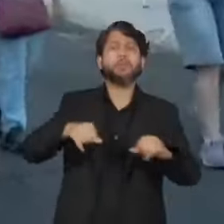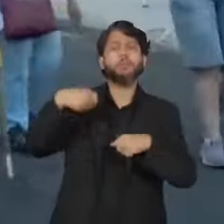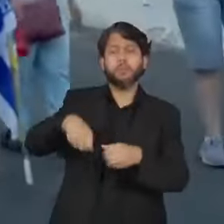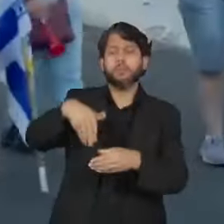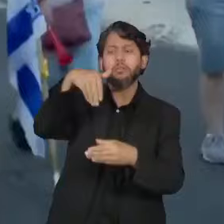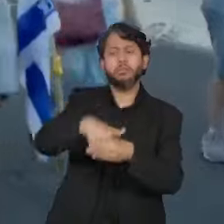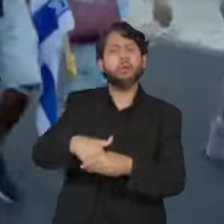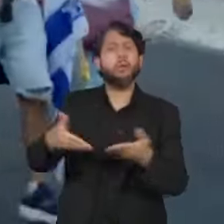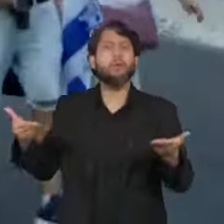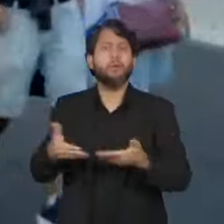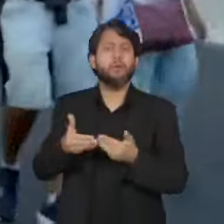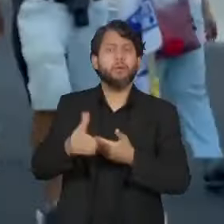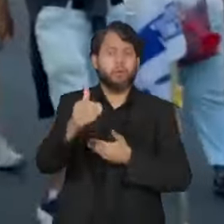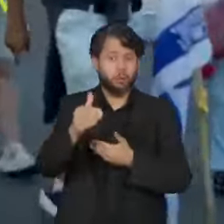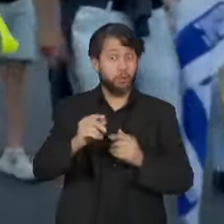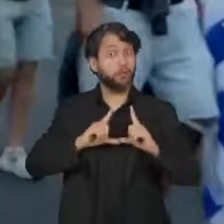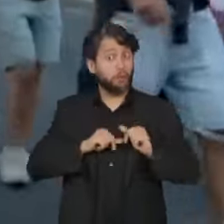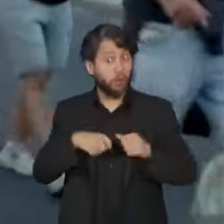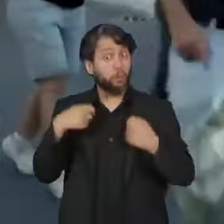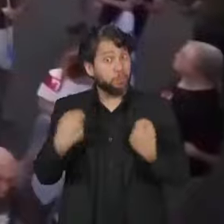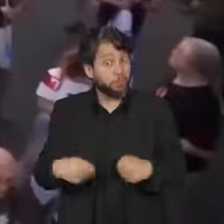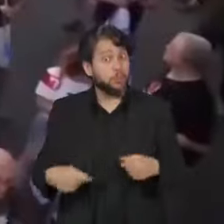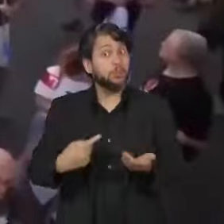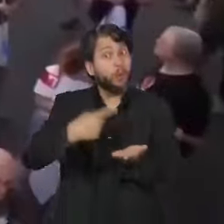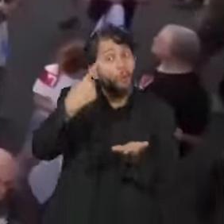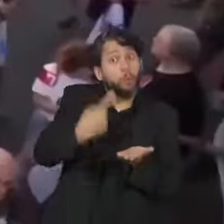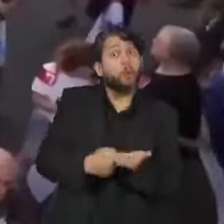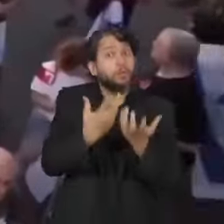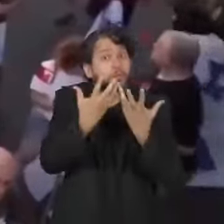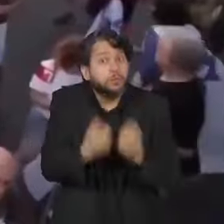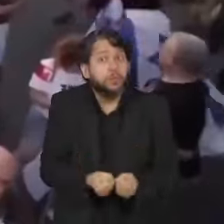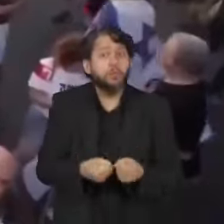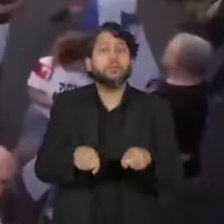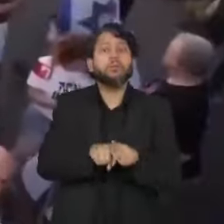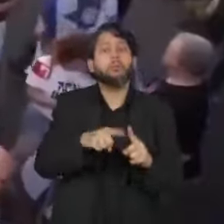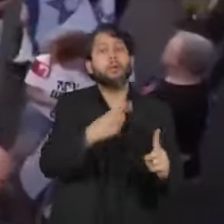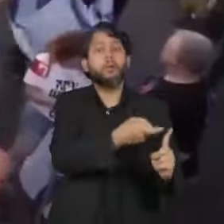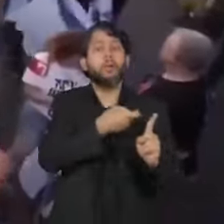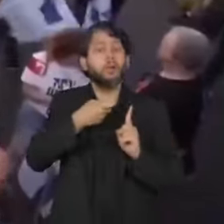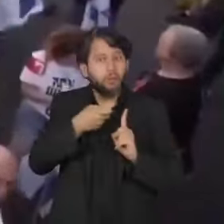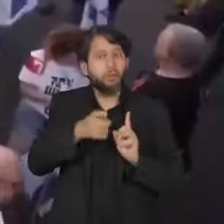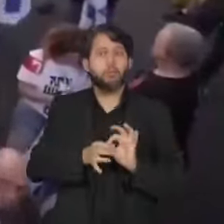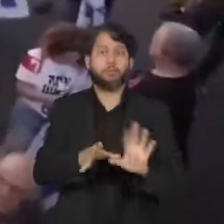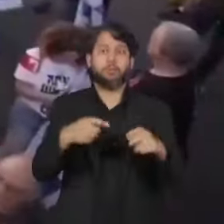pede que Israel Aceite o acordo para o cessar fogo e a libertação dos reféns feitos pelo ramaz